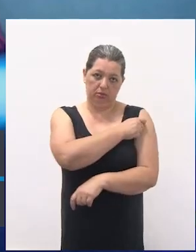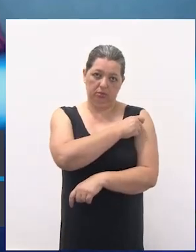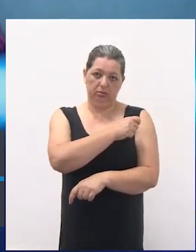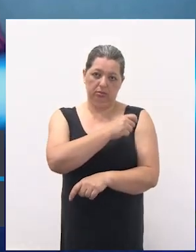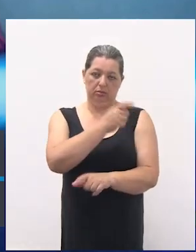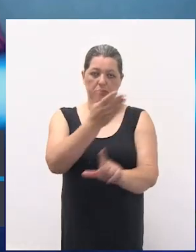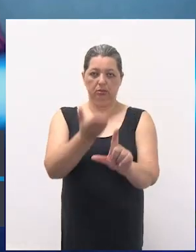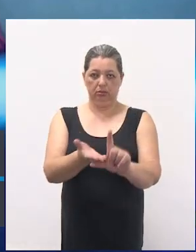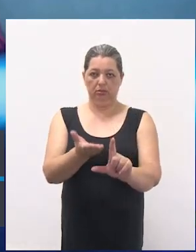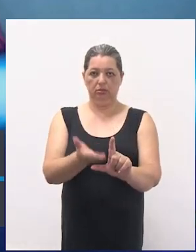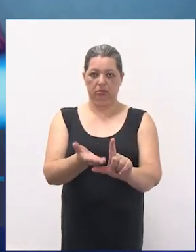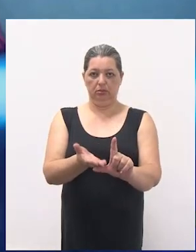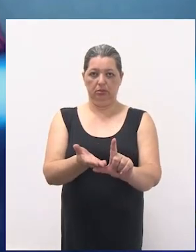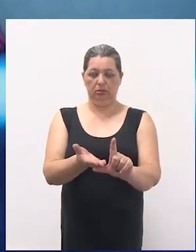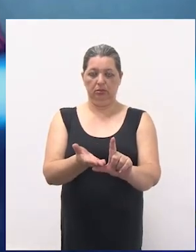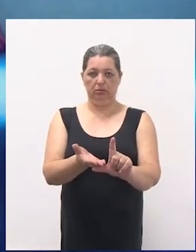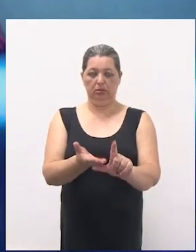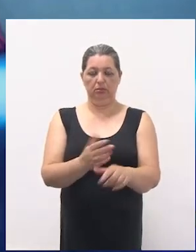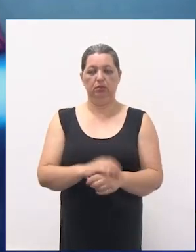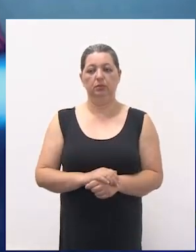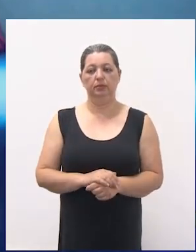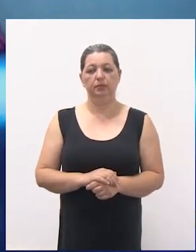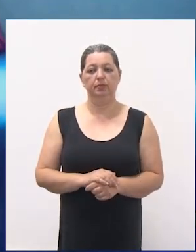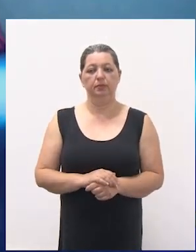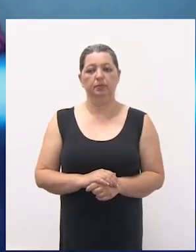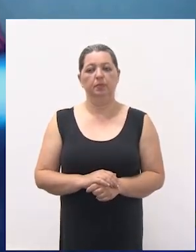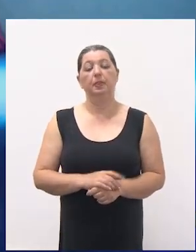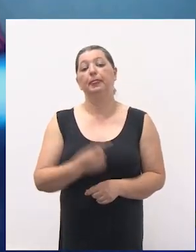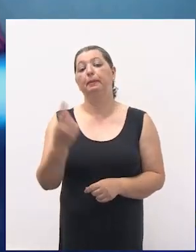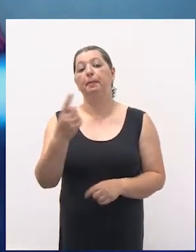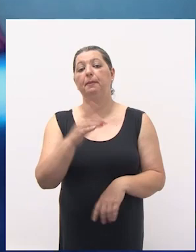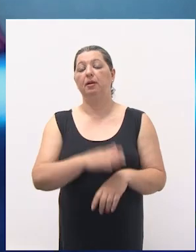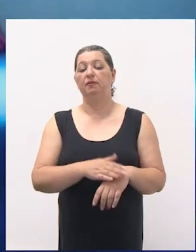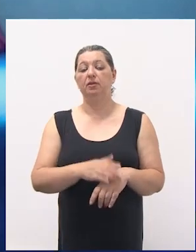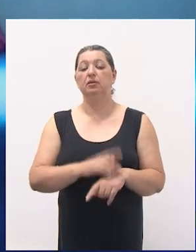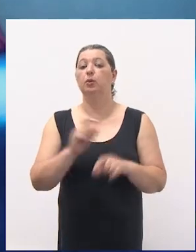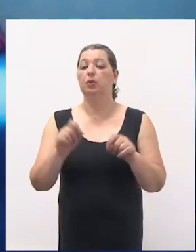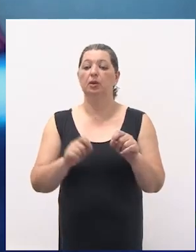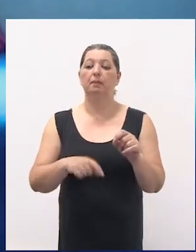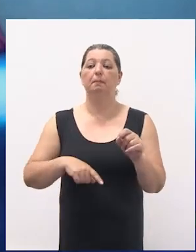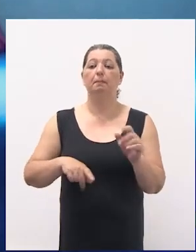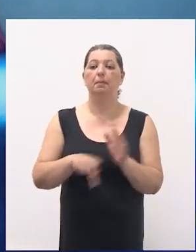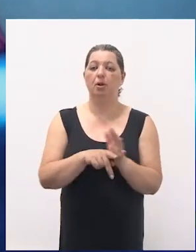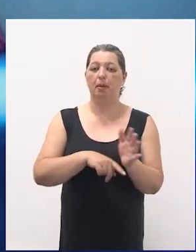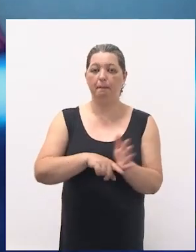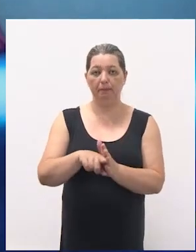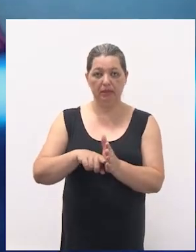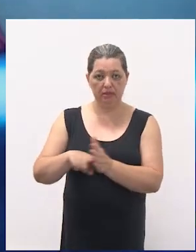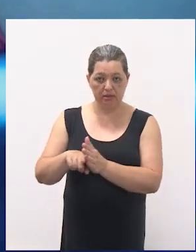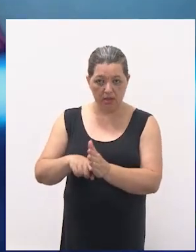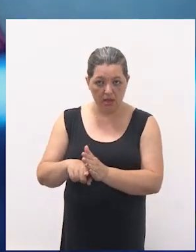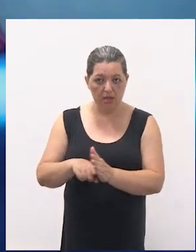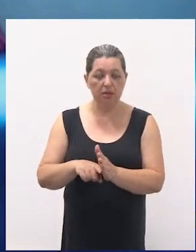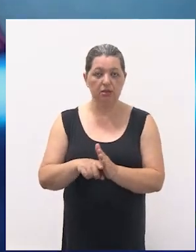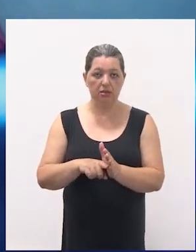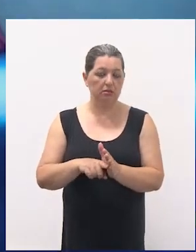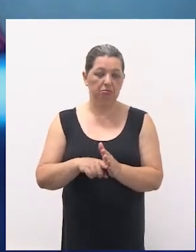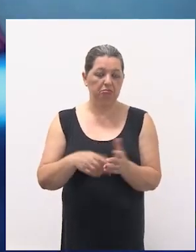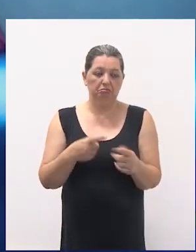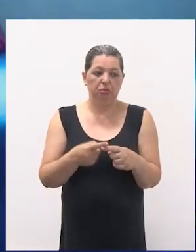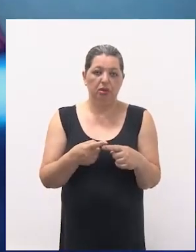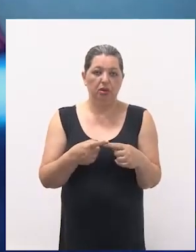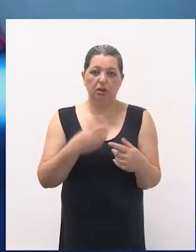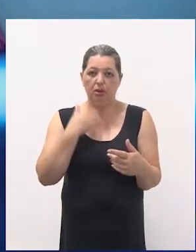do Classroom. Primeiro a gente fazer aquele trabalho de formiguinha, que não tem jeito da gente ir atrás do aluno,